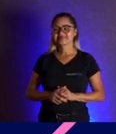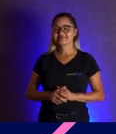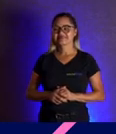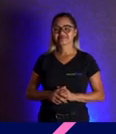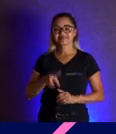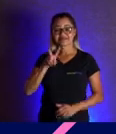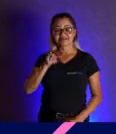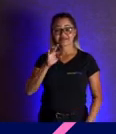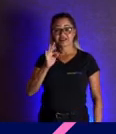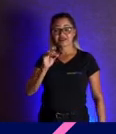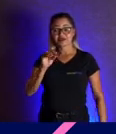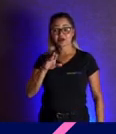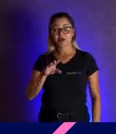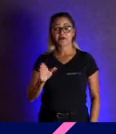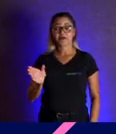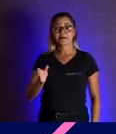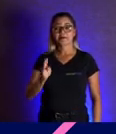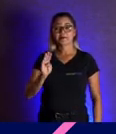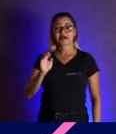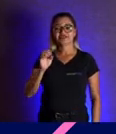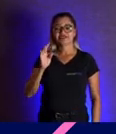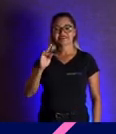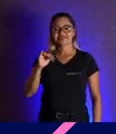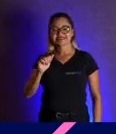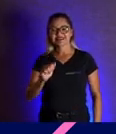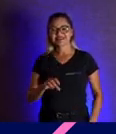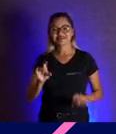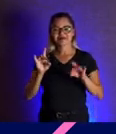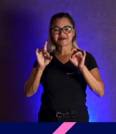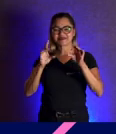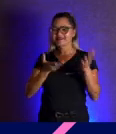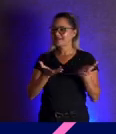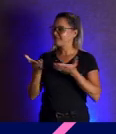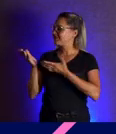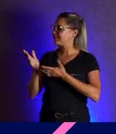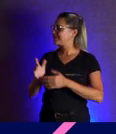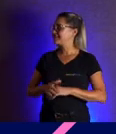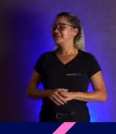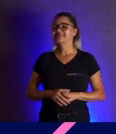Vitor Batista, que é a estrela de várias dessas fotos.